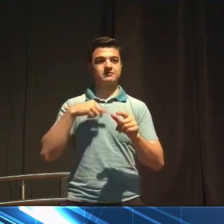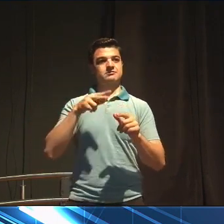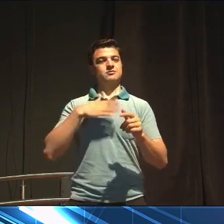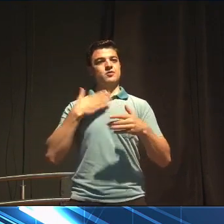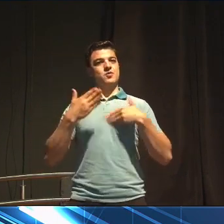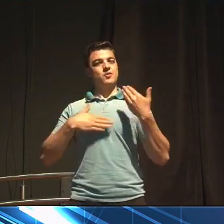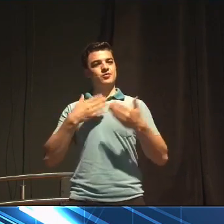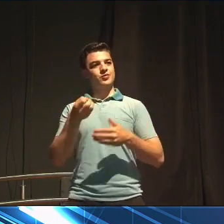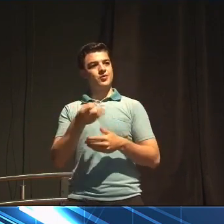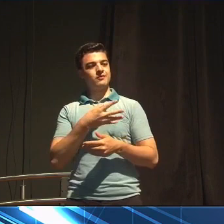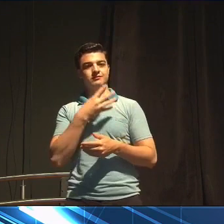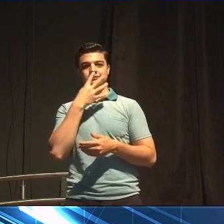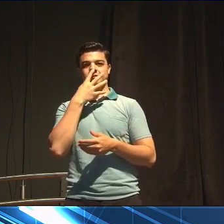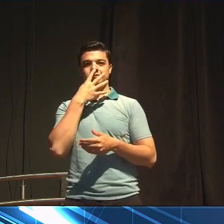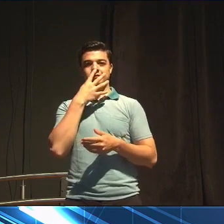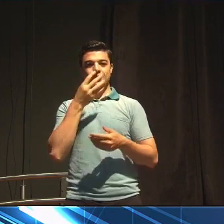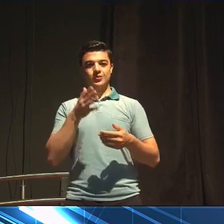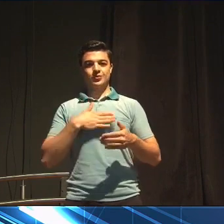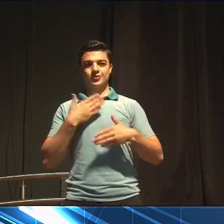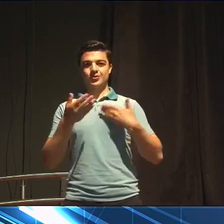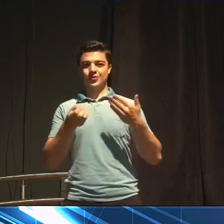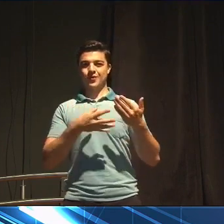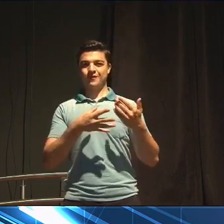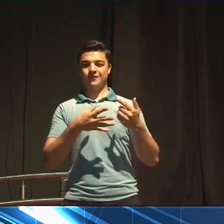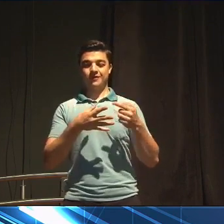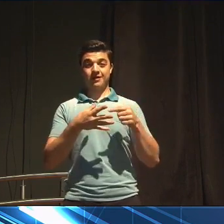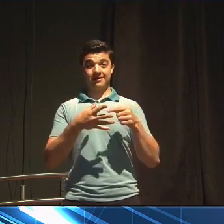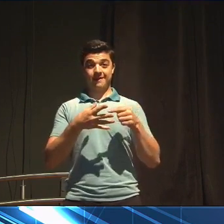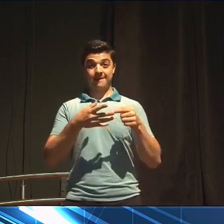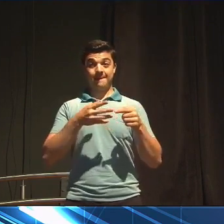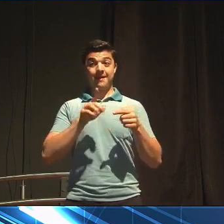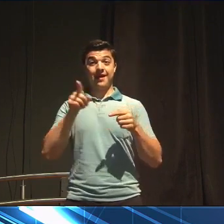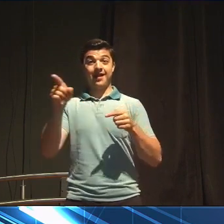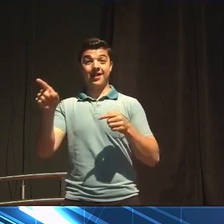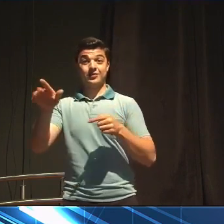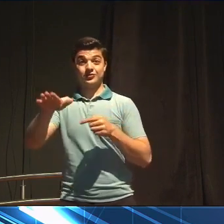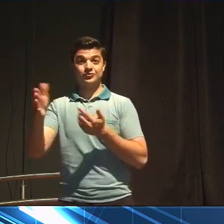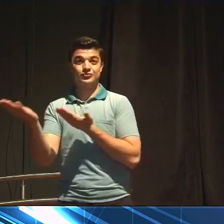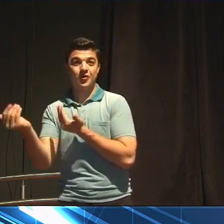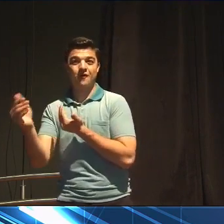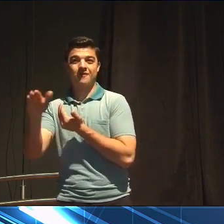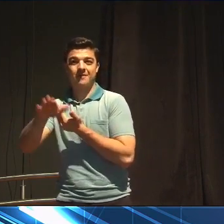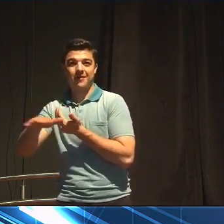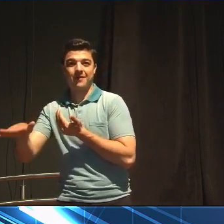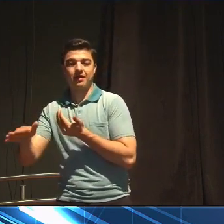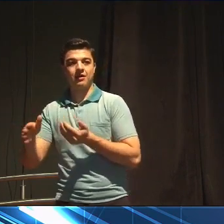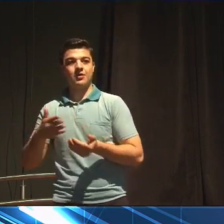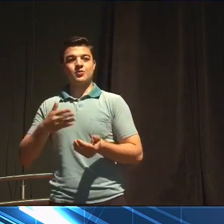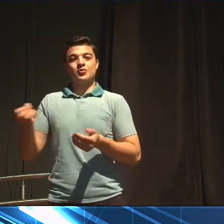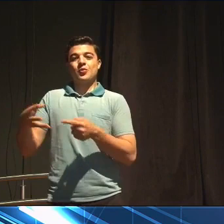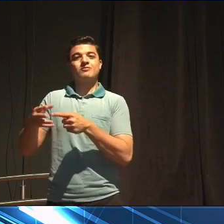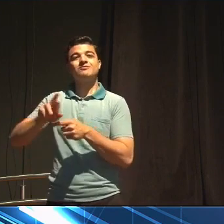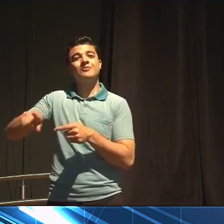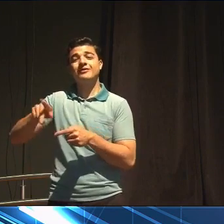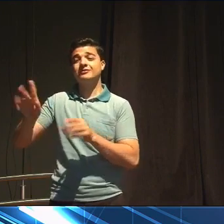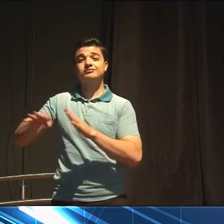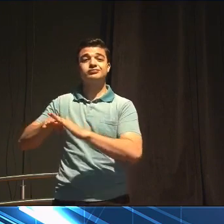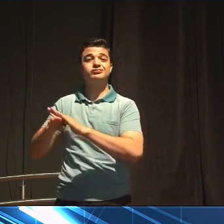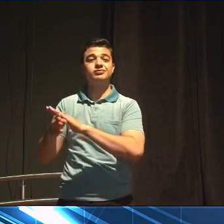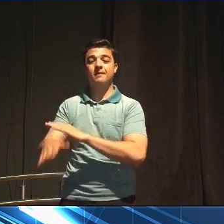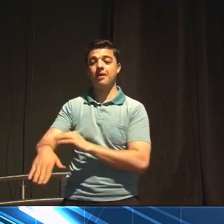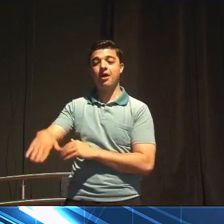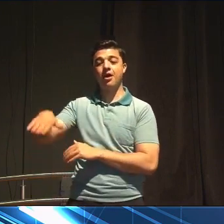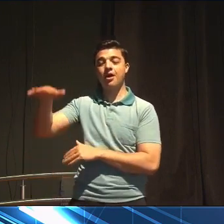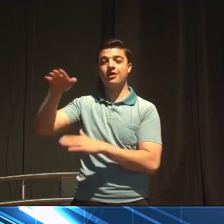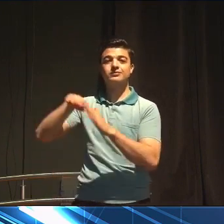Eles estão crescendo com esse ambiente sendo um ambiente virtual de interação e entendendo o valor dele. Daqui 10 anos, eles